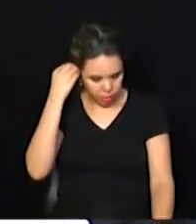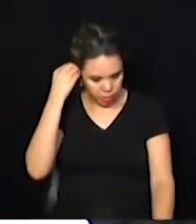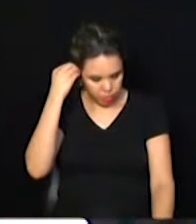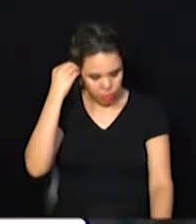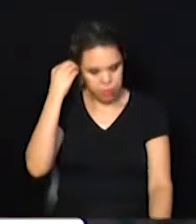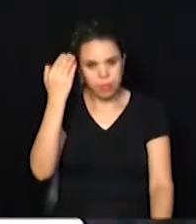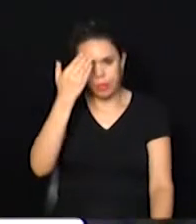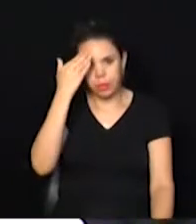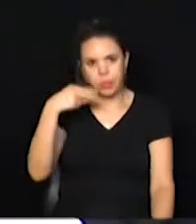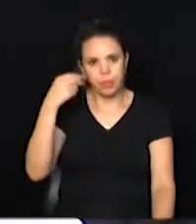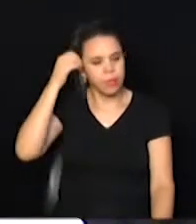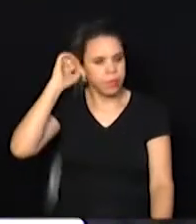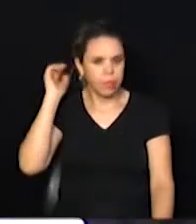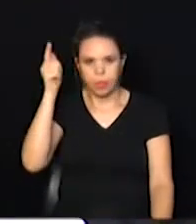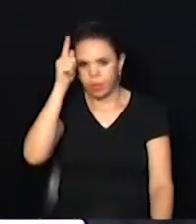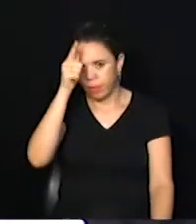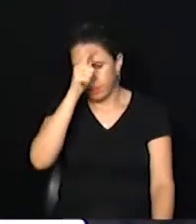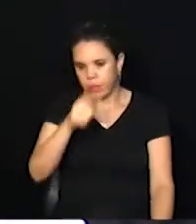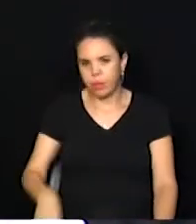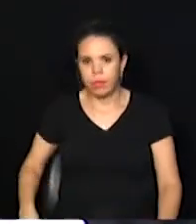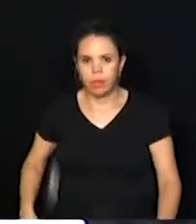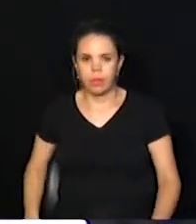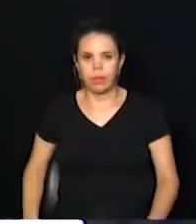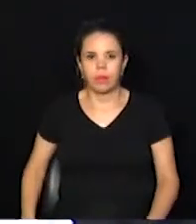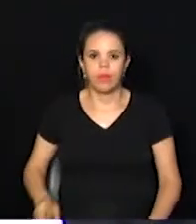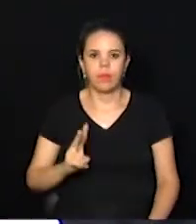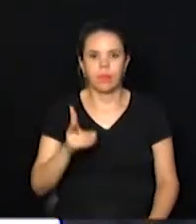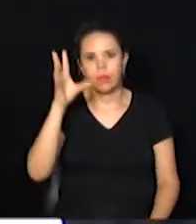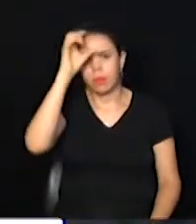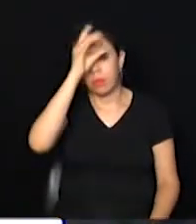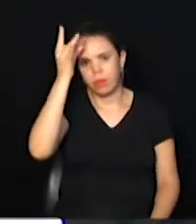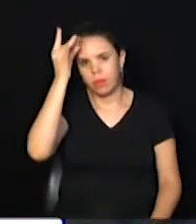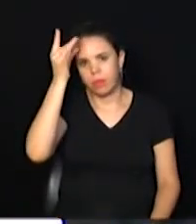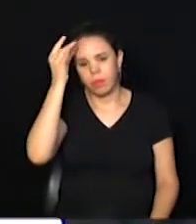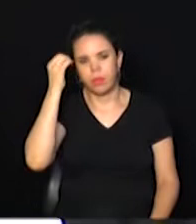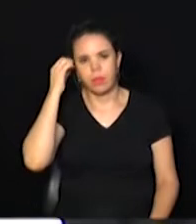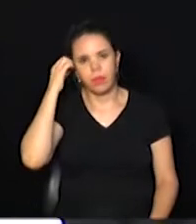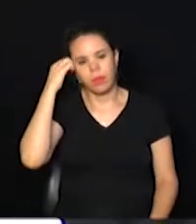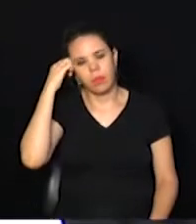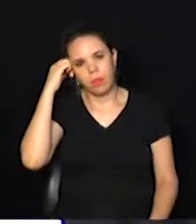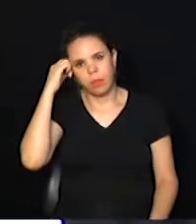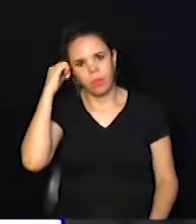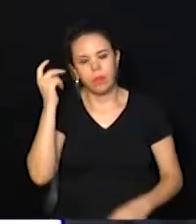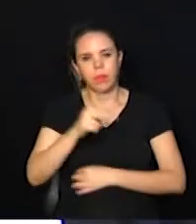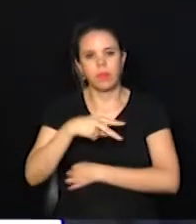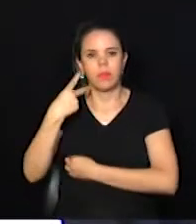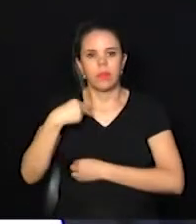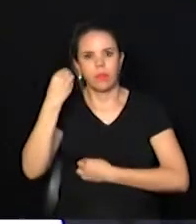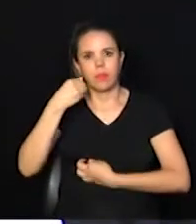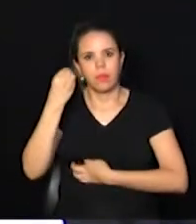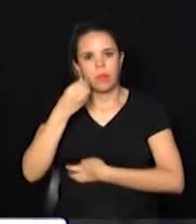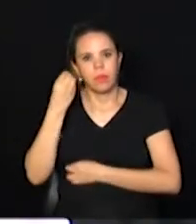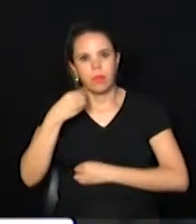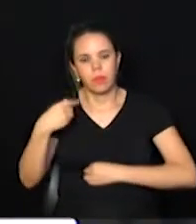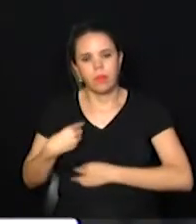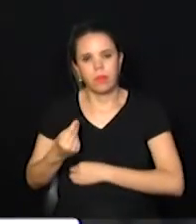Muitíssimo obrigada, vereador Gustavo Peta. É sempre um aprendizado, a gente está na presença de vereadores que estão aqui